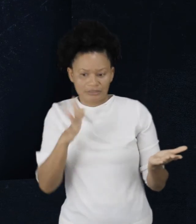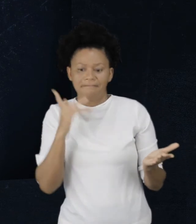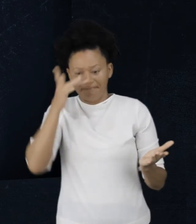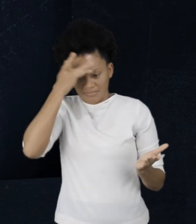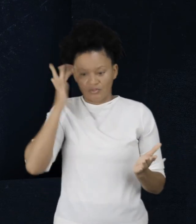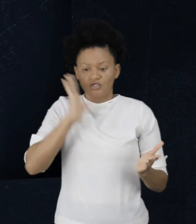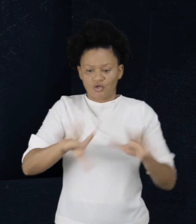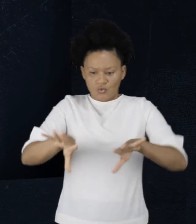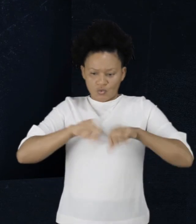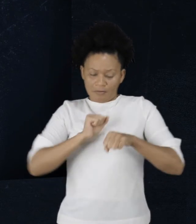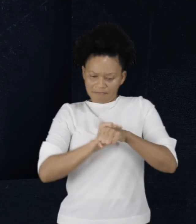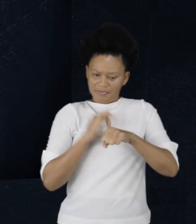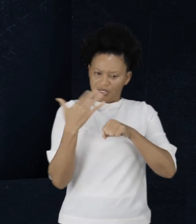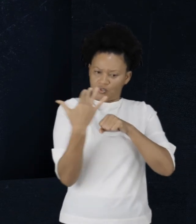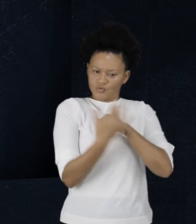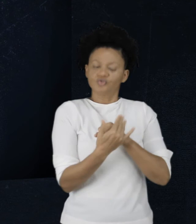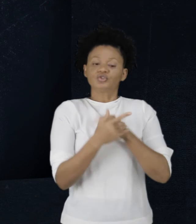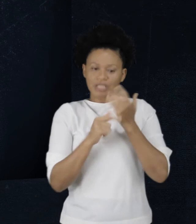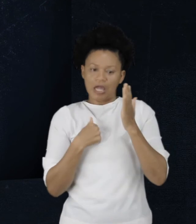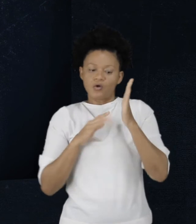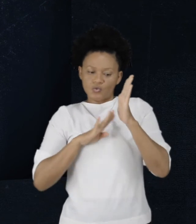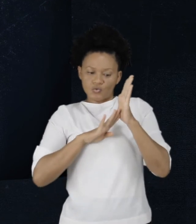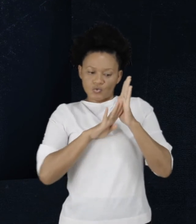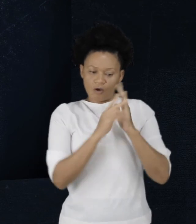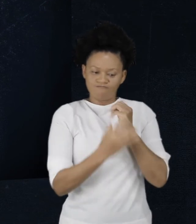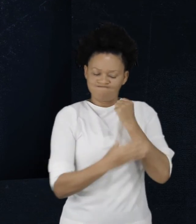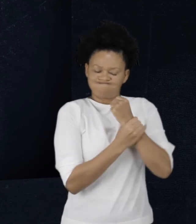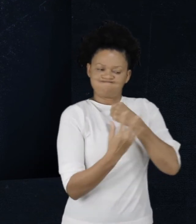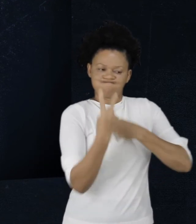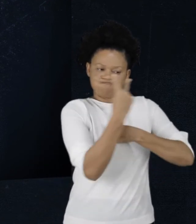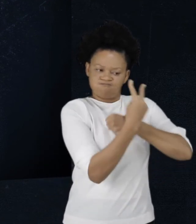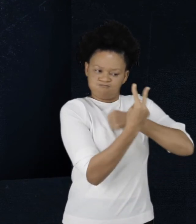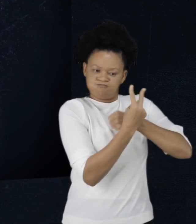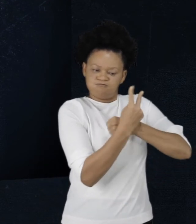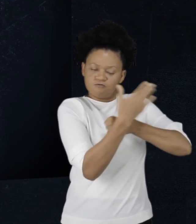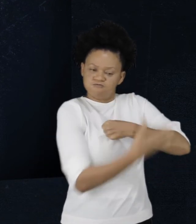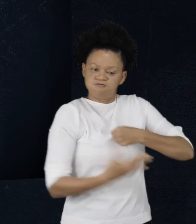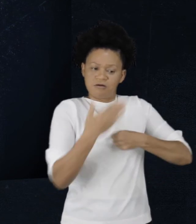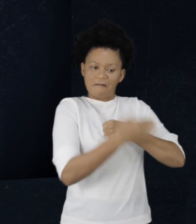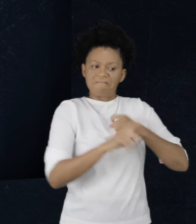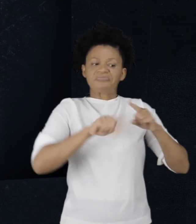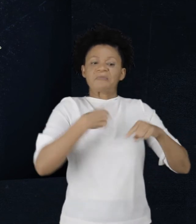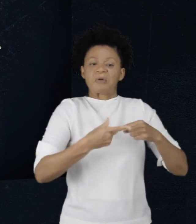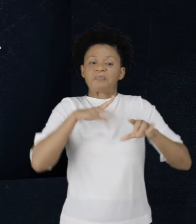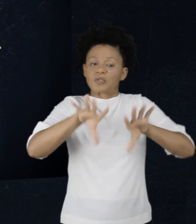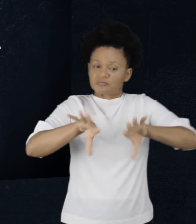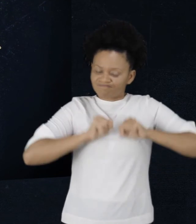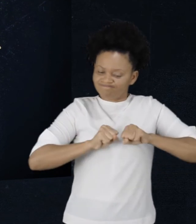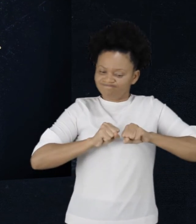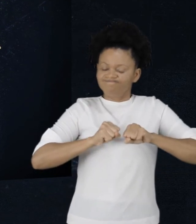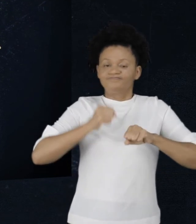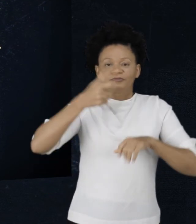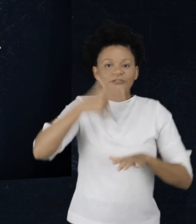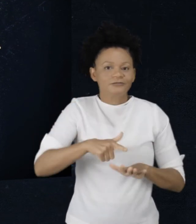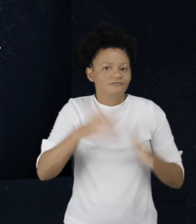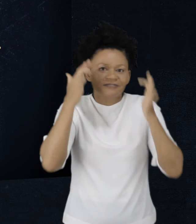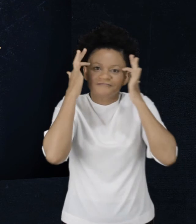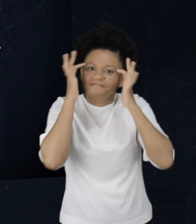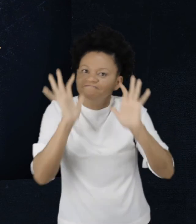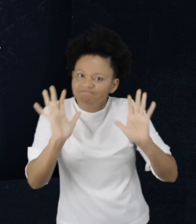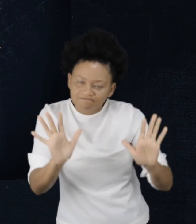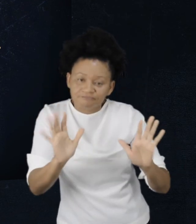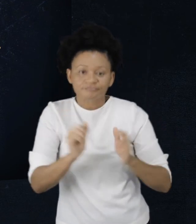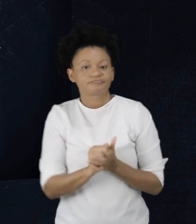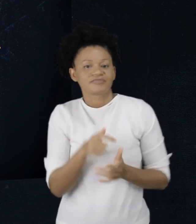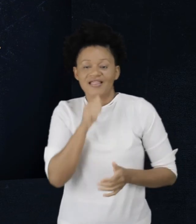pelo SARS-CoV-2 está totalmente protegida contra uma nova infecção. Além disso, não existem ainda tratamentos